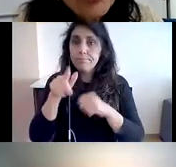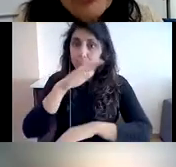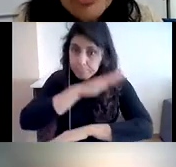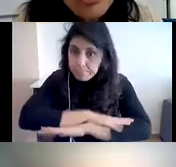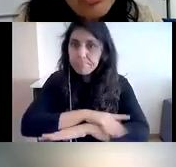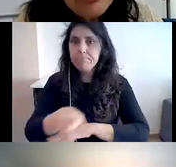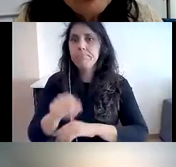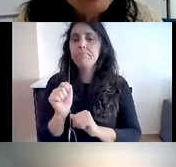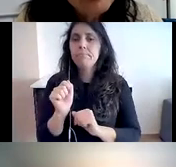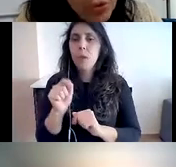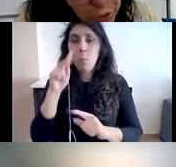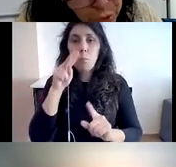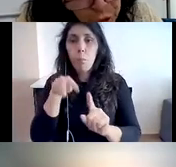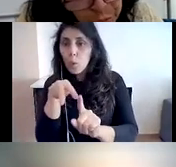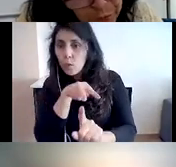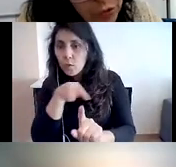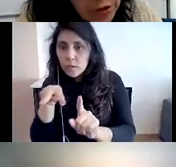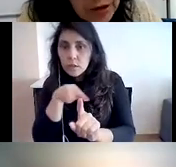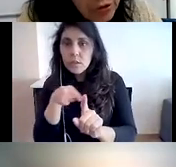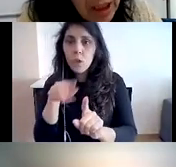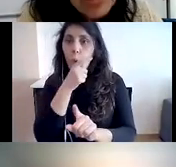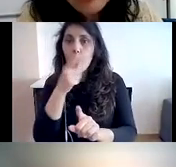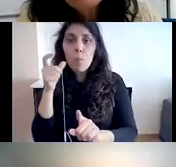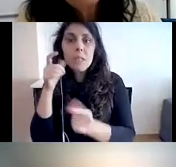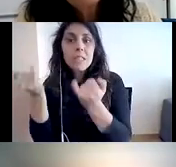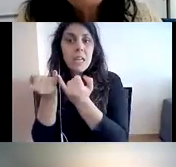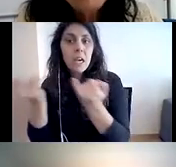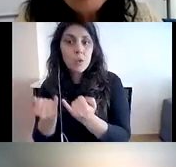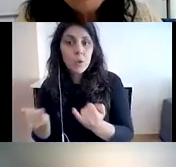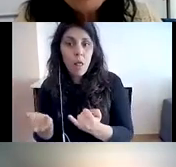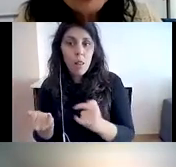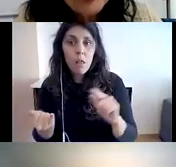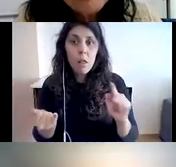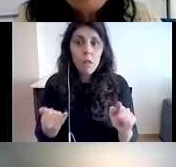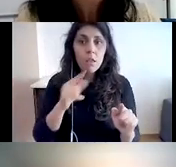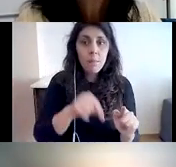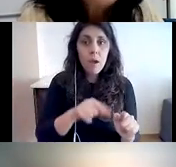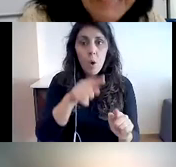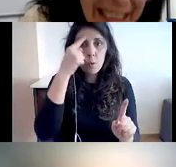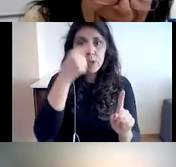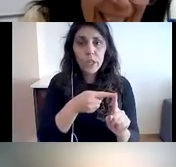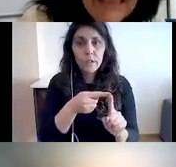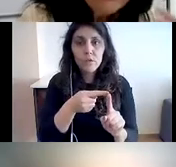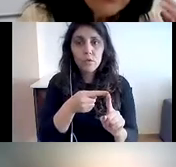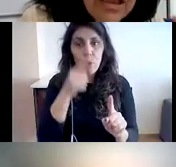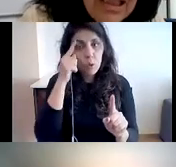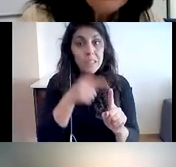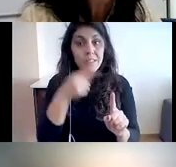do ponto de vista quer dos compromissos internacionais, quer dos próprios objetivos, que